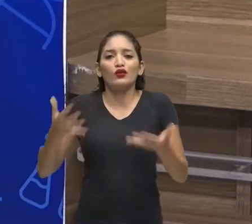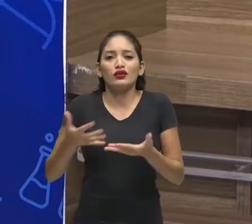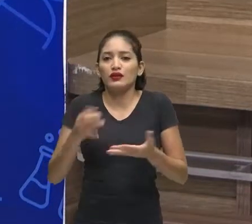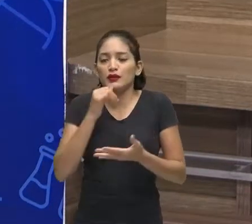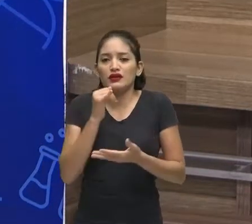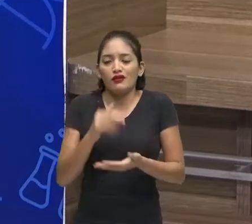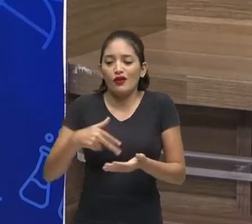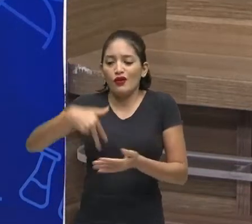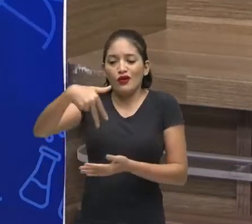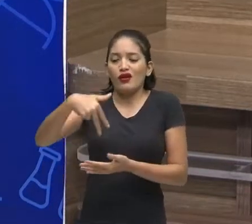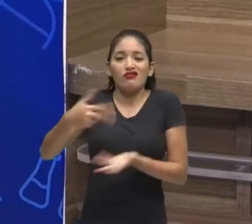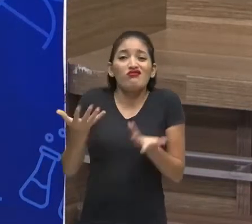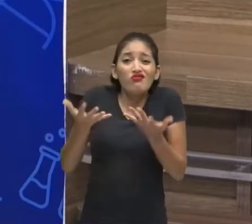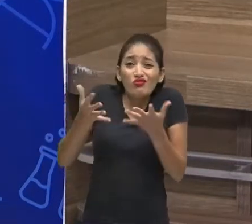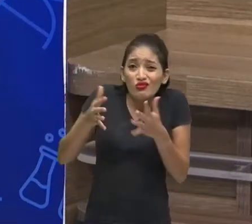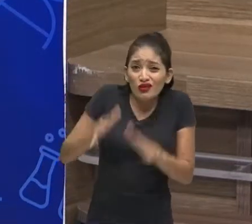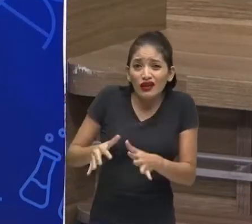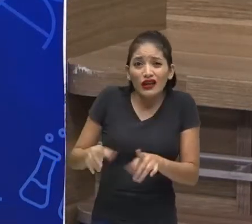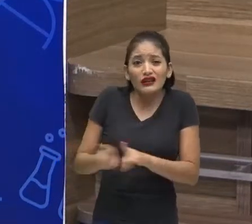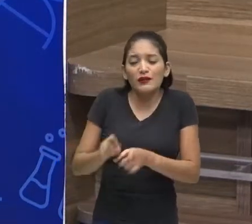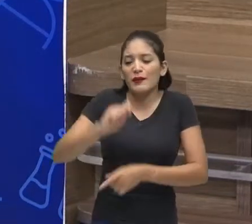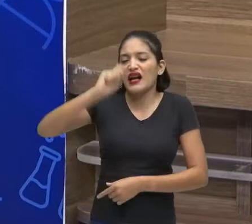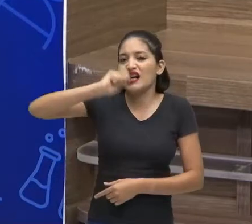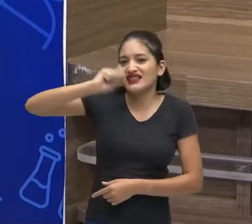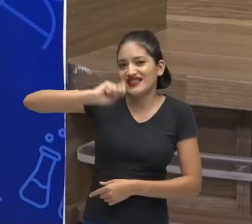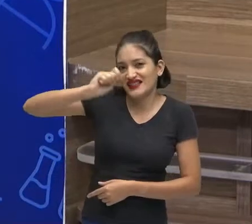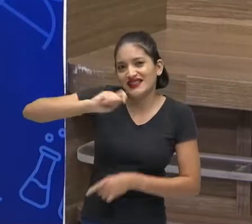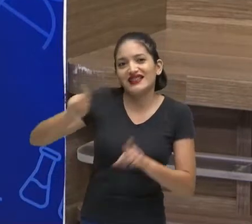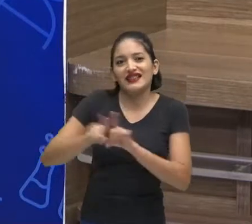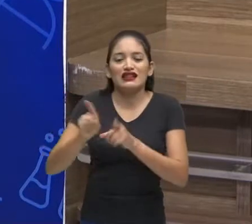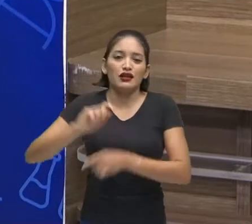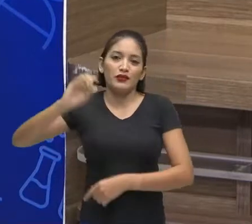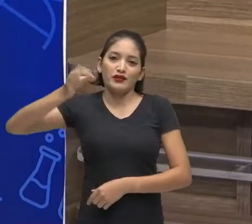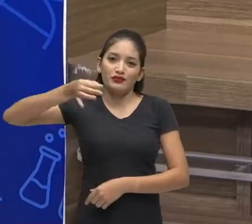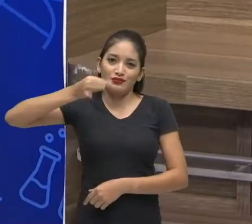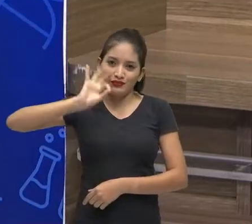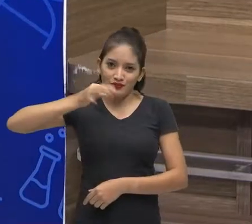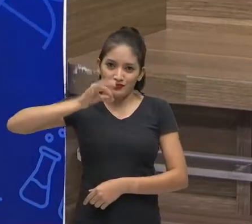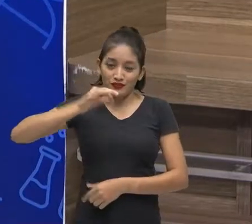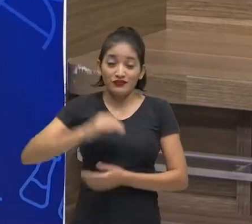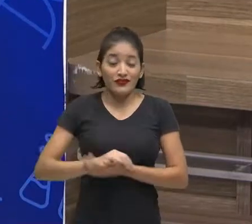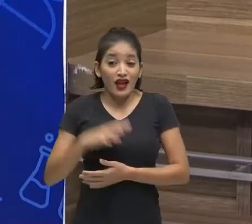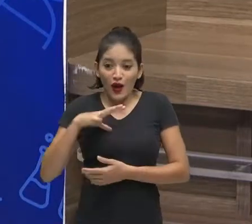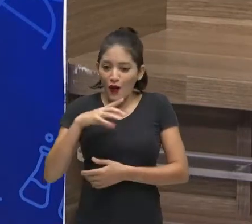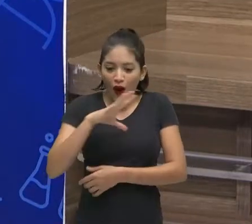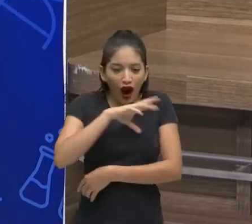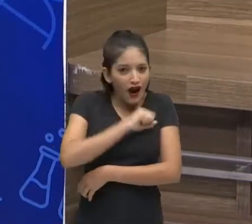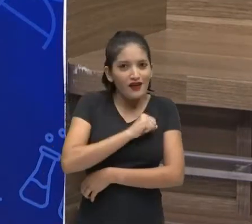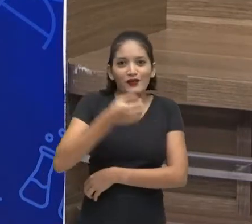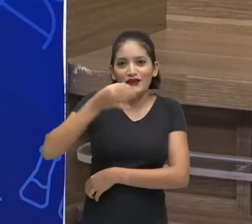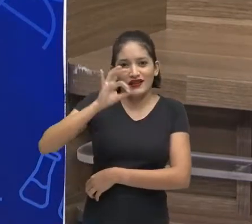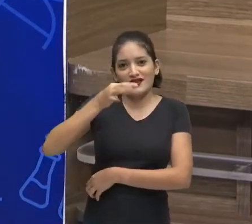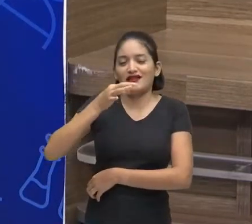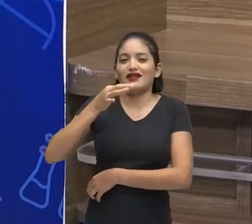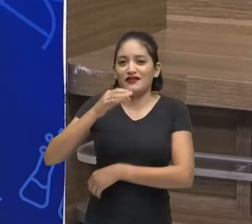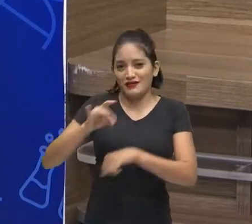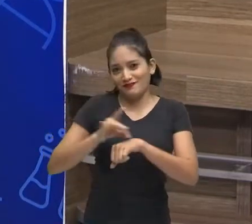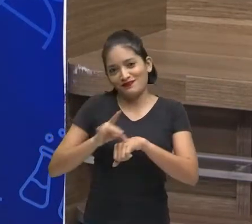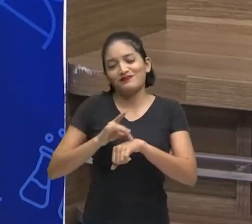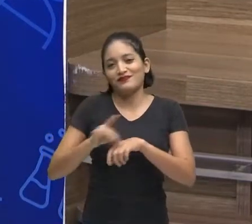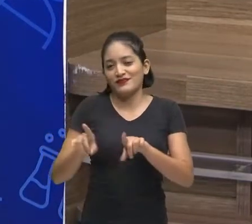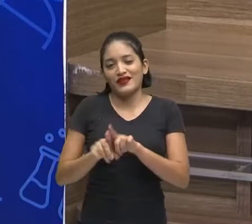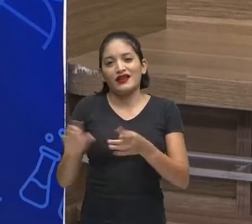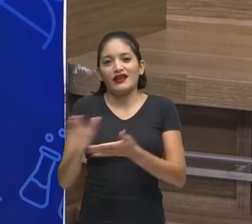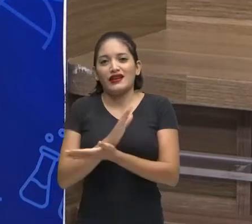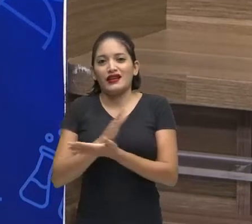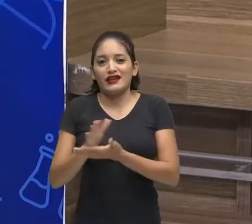levantar da cama, nem para escovar o dente e tomar um café. E eu que amo café e amo café preto, então se um dia eu